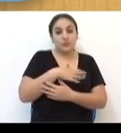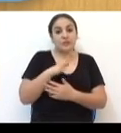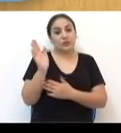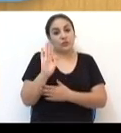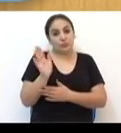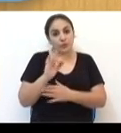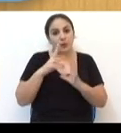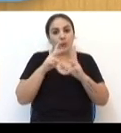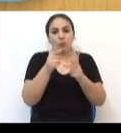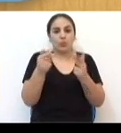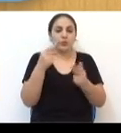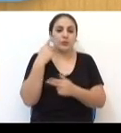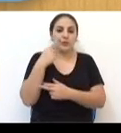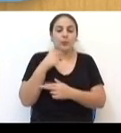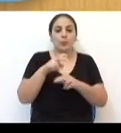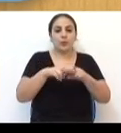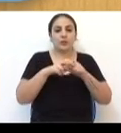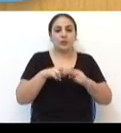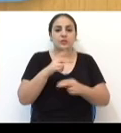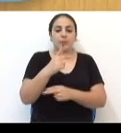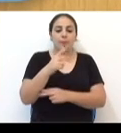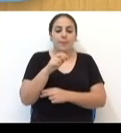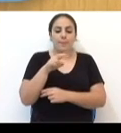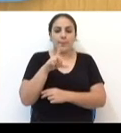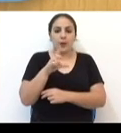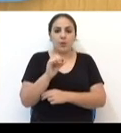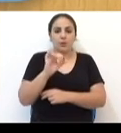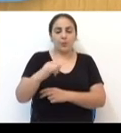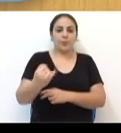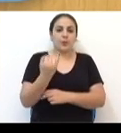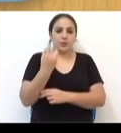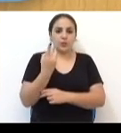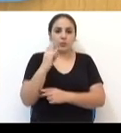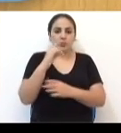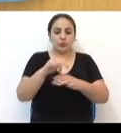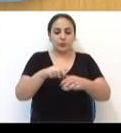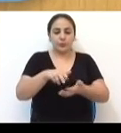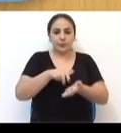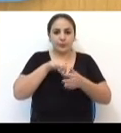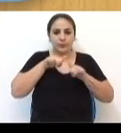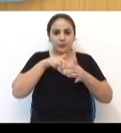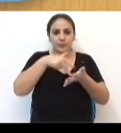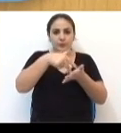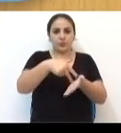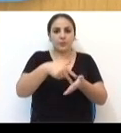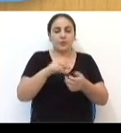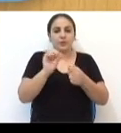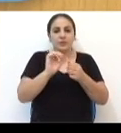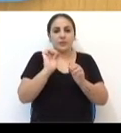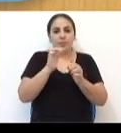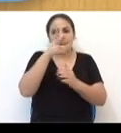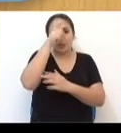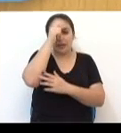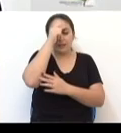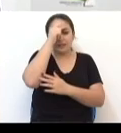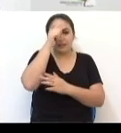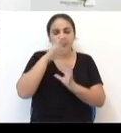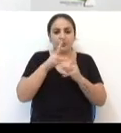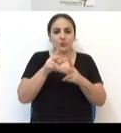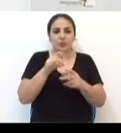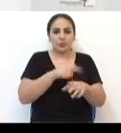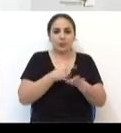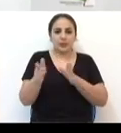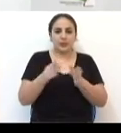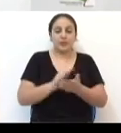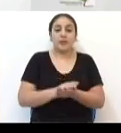Por isso, o vereador Paulo Pontual aproveitou o seu último grande expediente para fazer um balanço do mandato. Ele